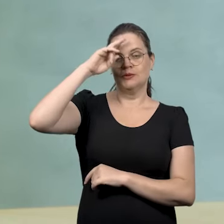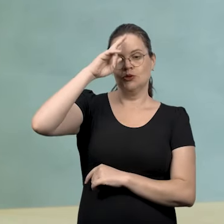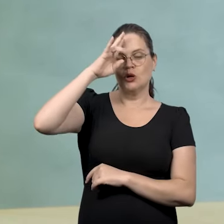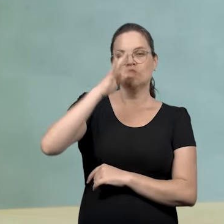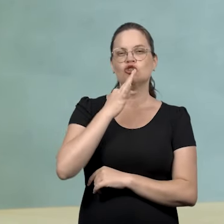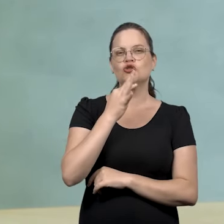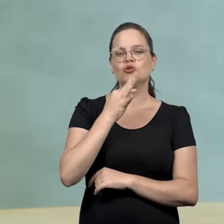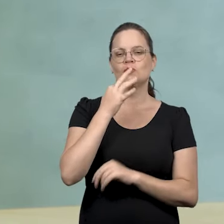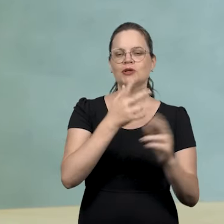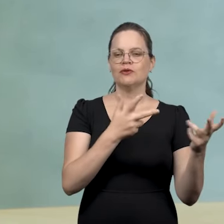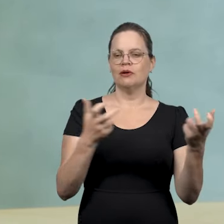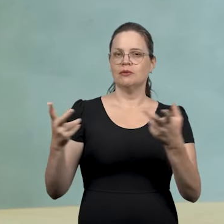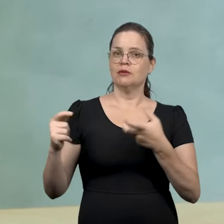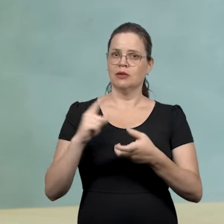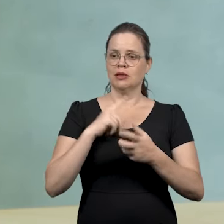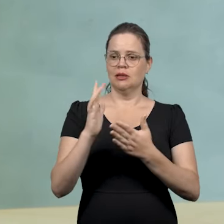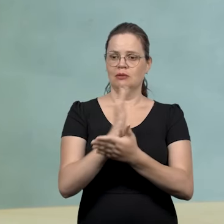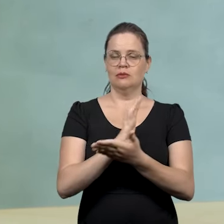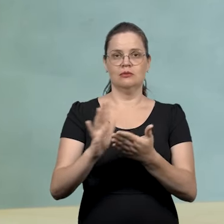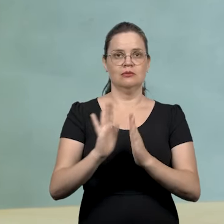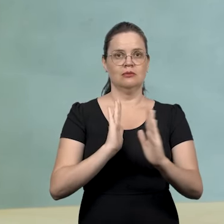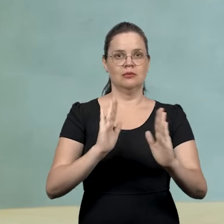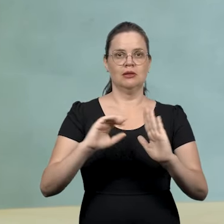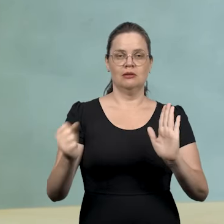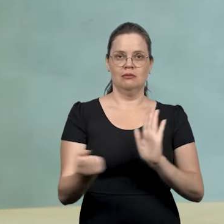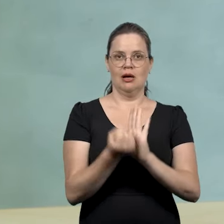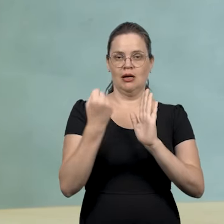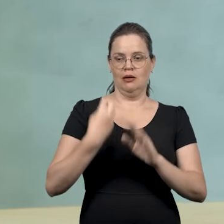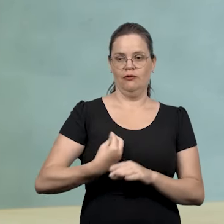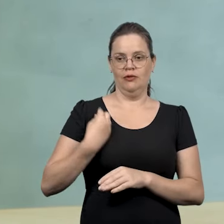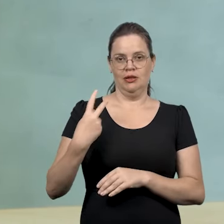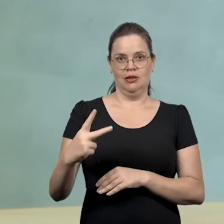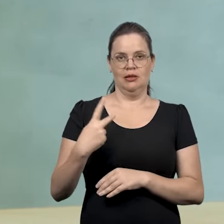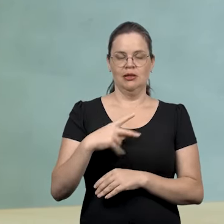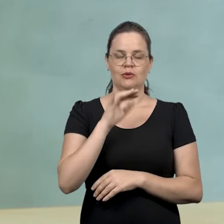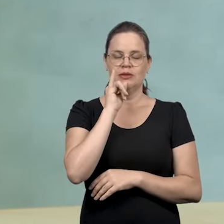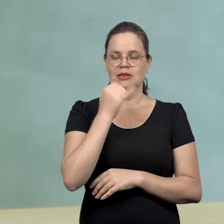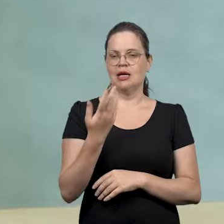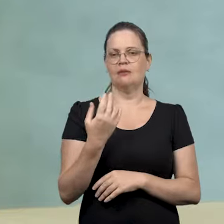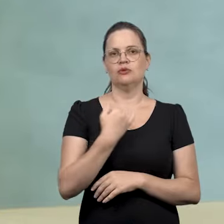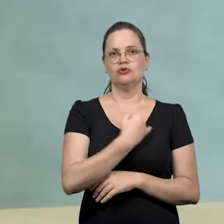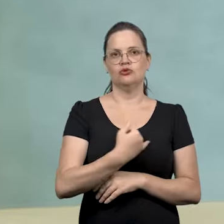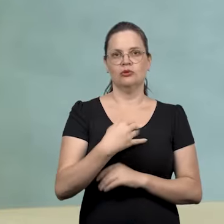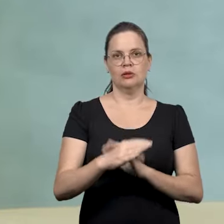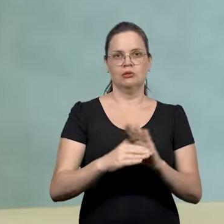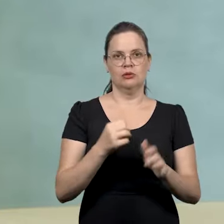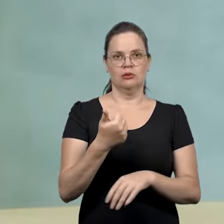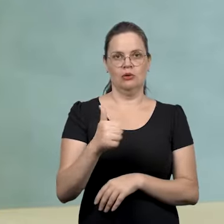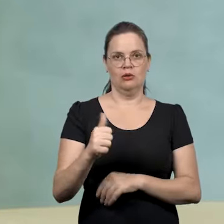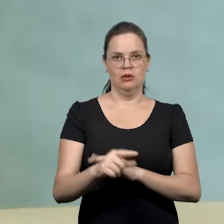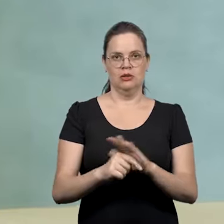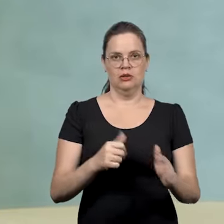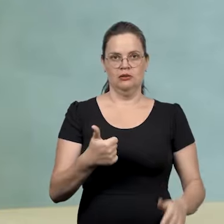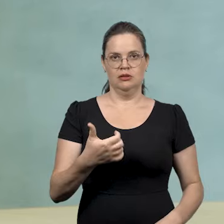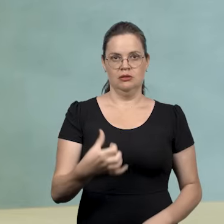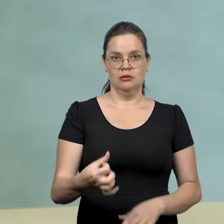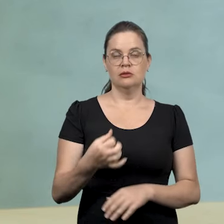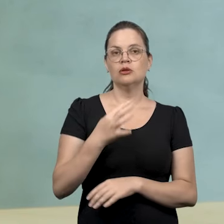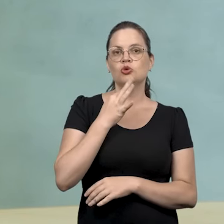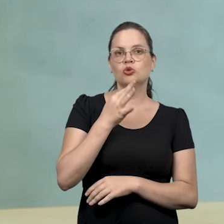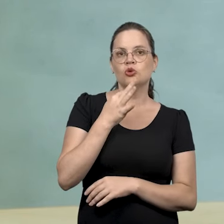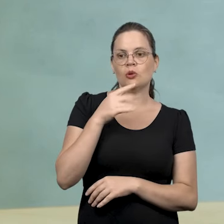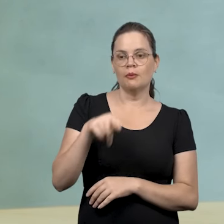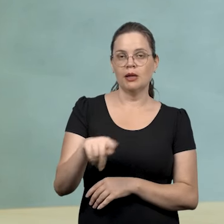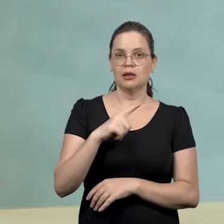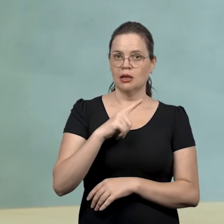que existem momentos que são marcantes na vida dele. Por exemplo, em João 11, verso 16, o Tomé